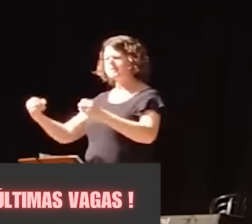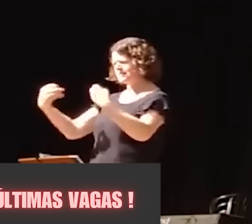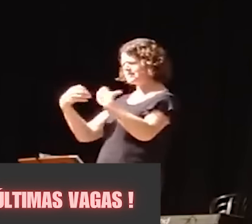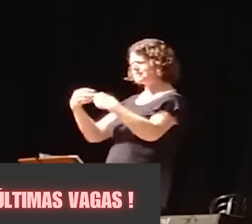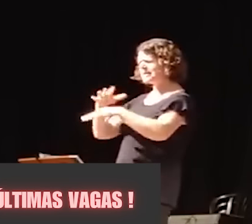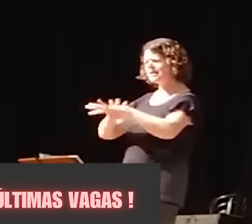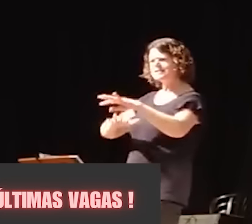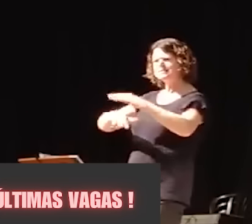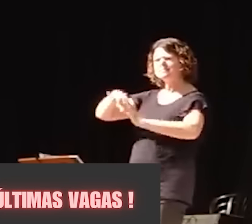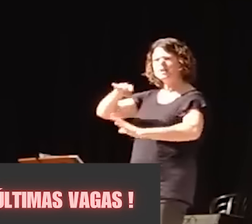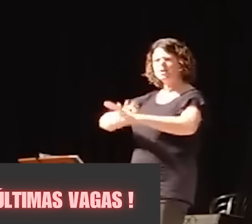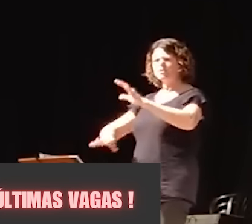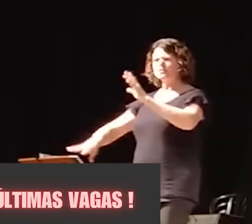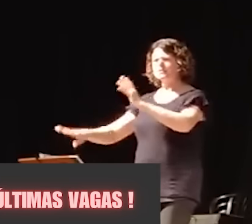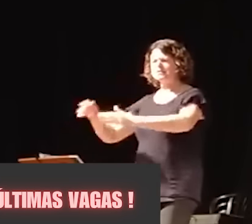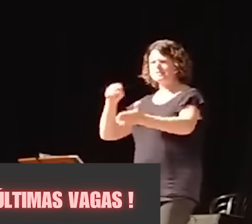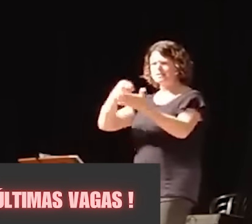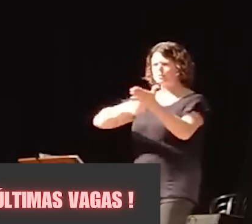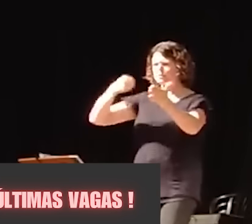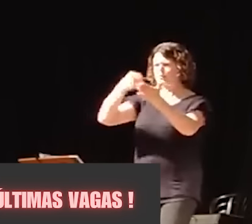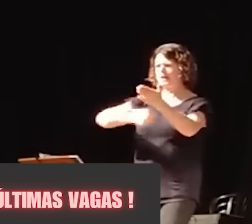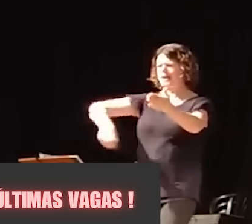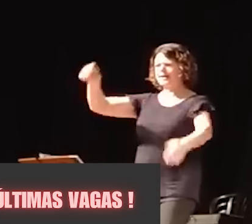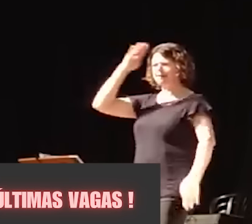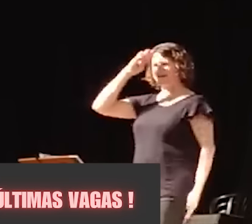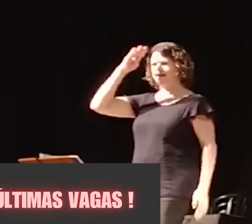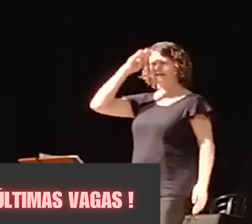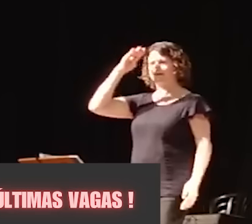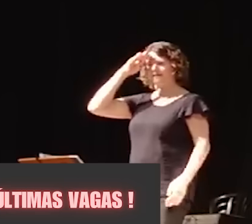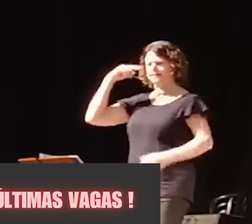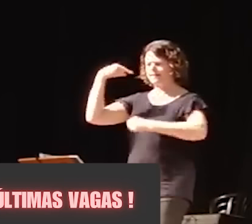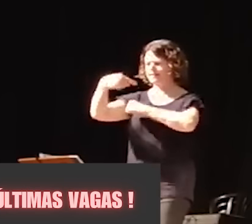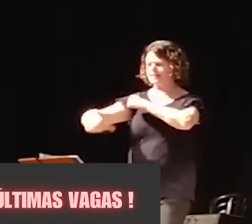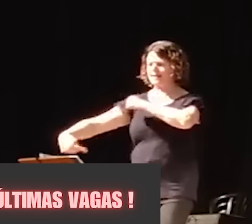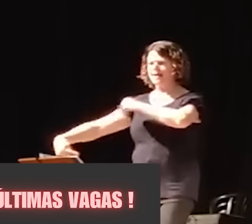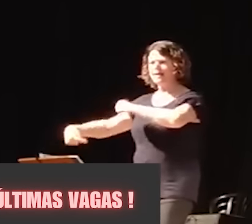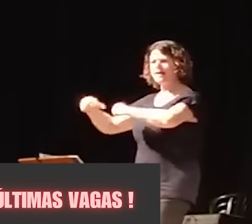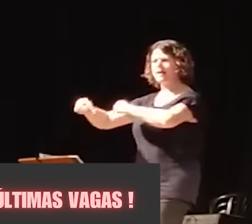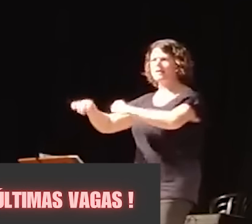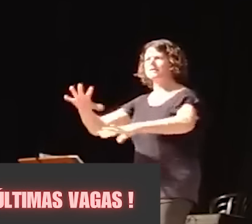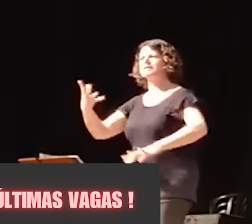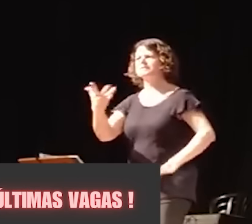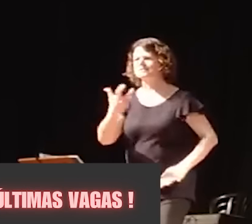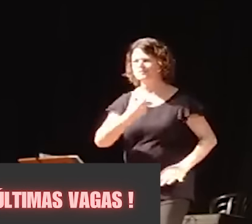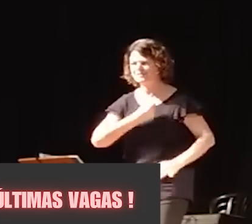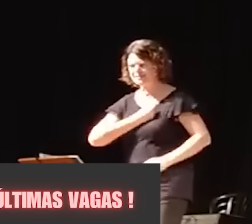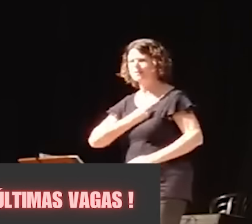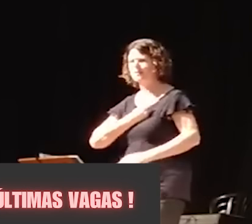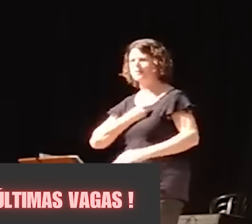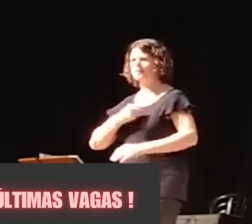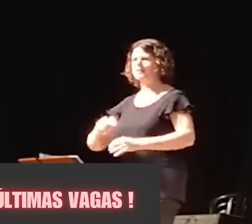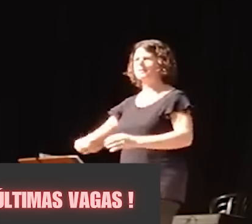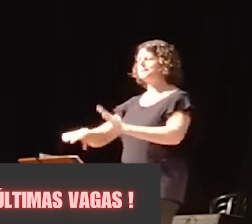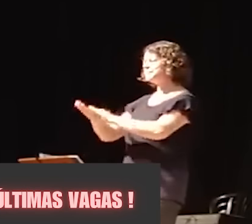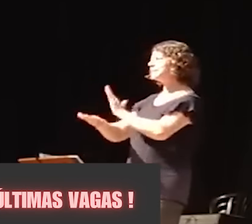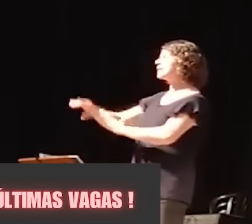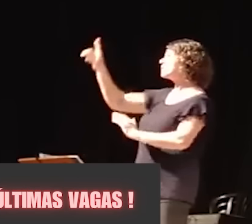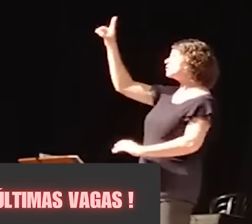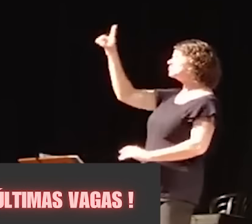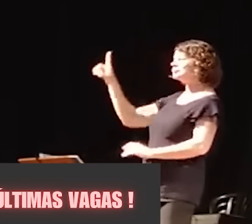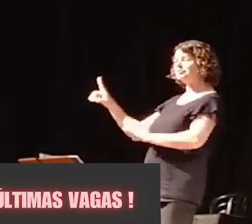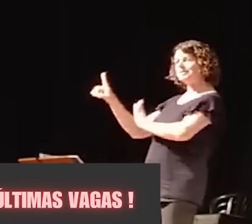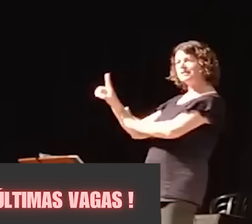para guerra de sorte que meus braços queram um arco de cobre também me deste O Escudo da tua salvação a tua mão direita me susteve e a